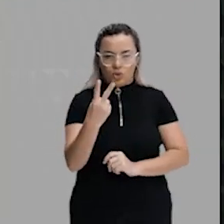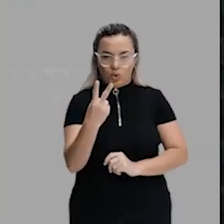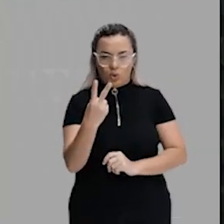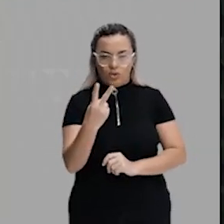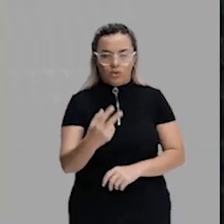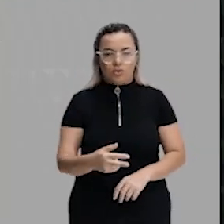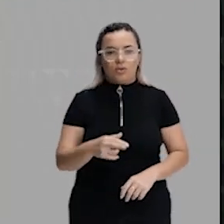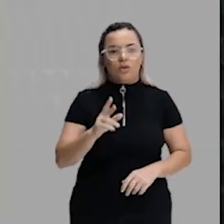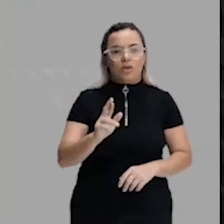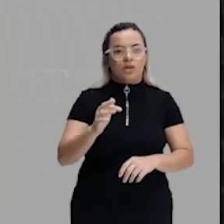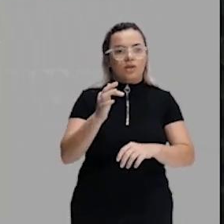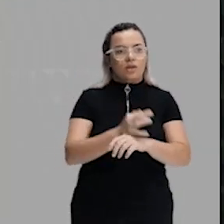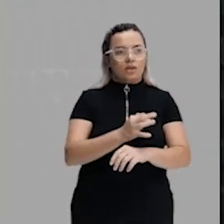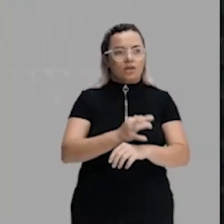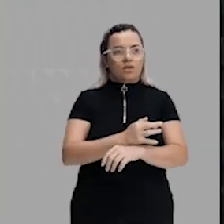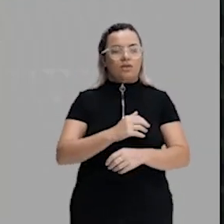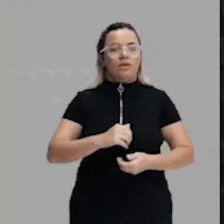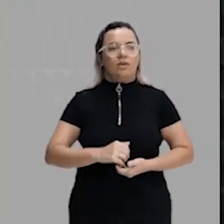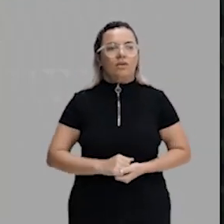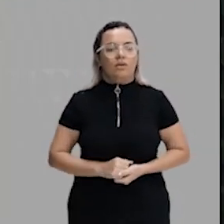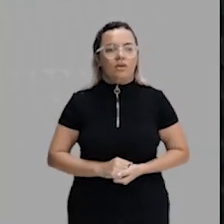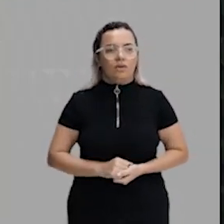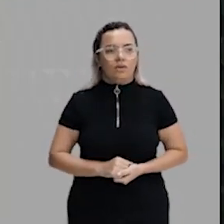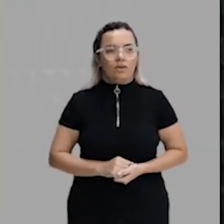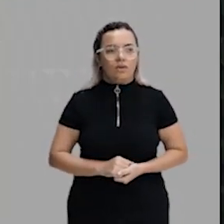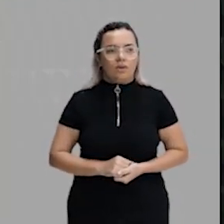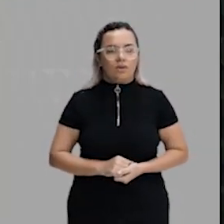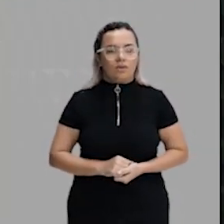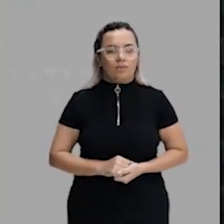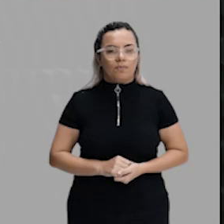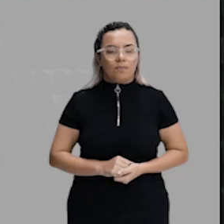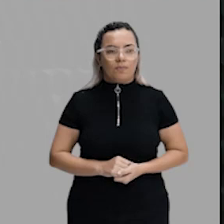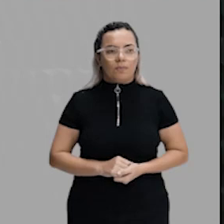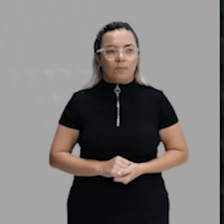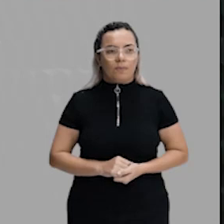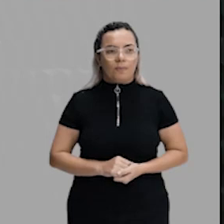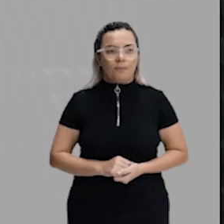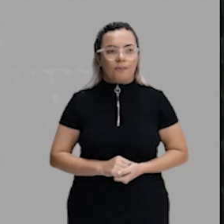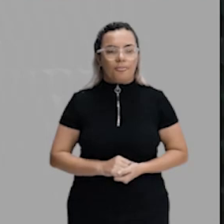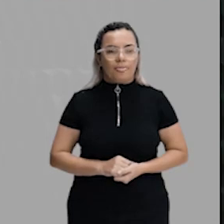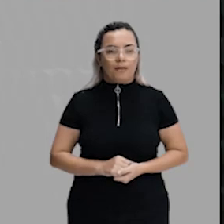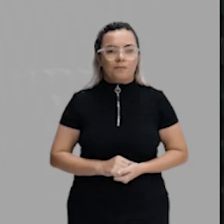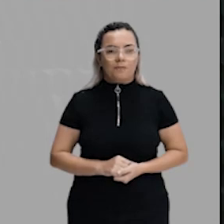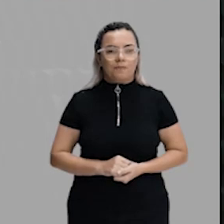ó, então para dois resistores,